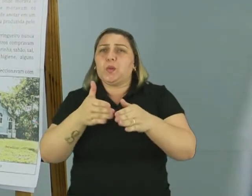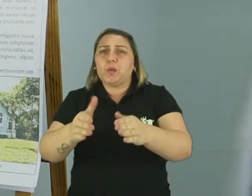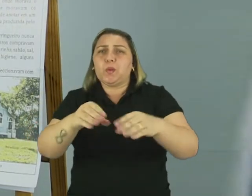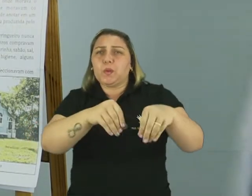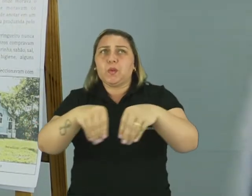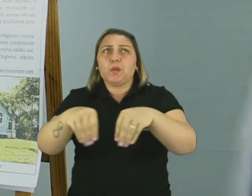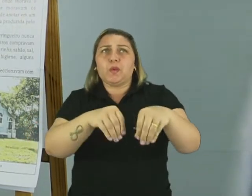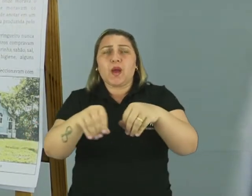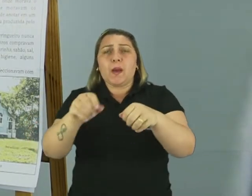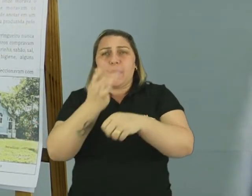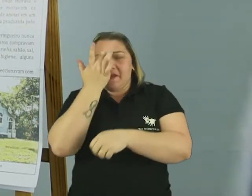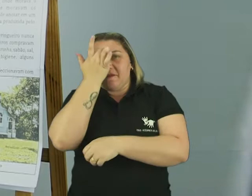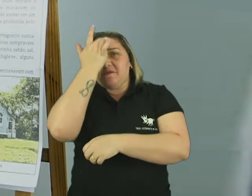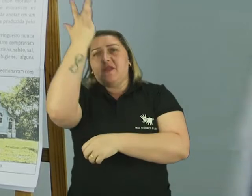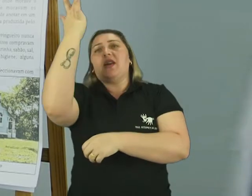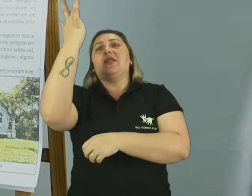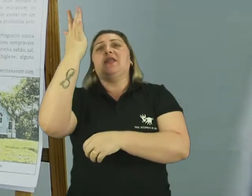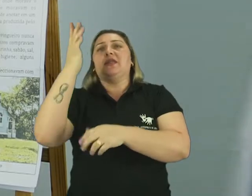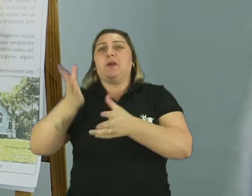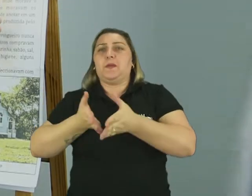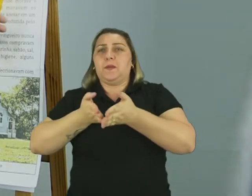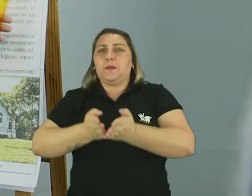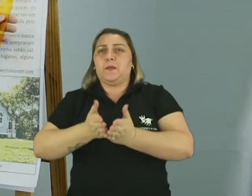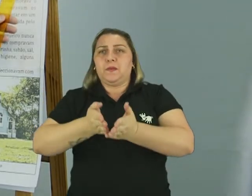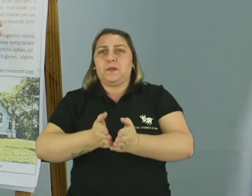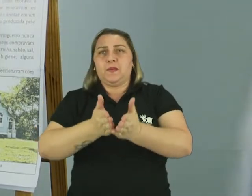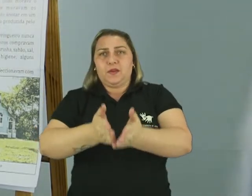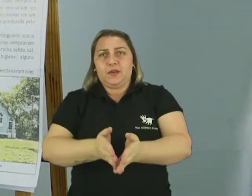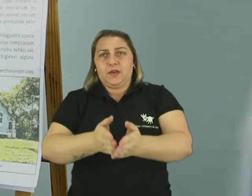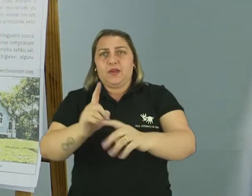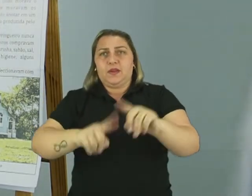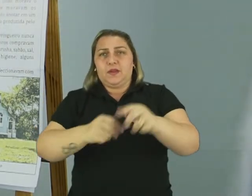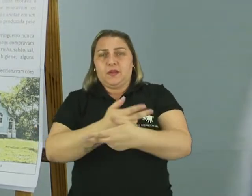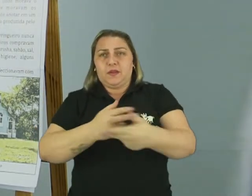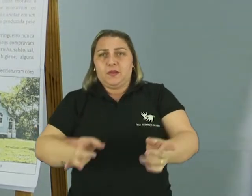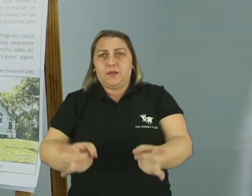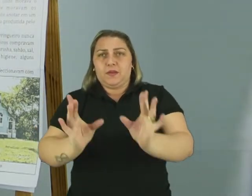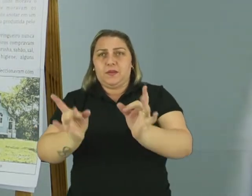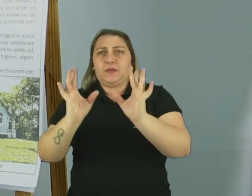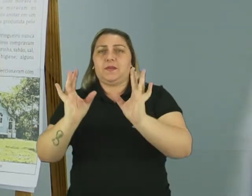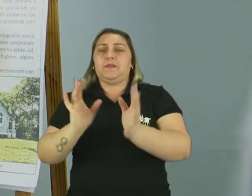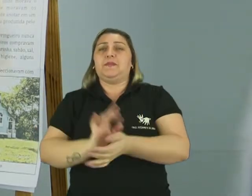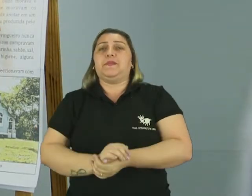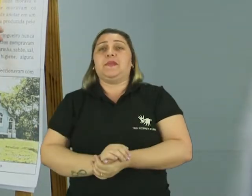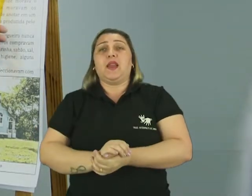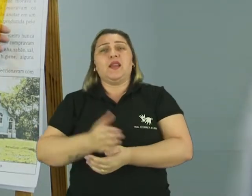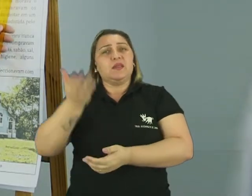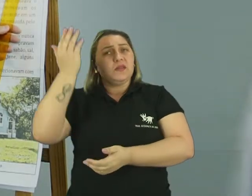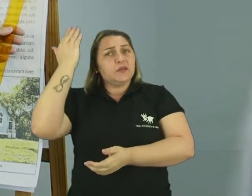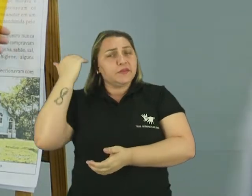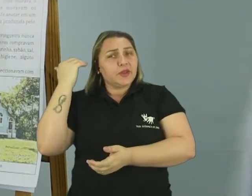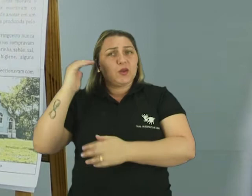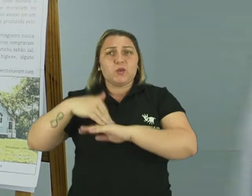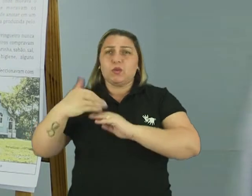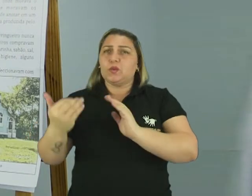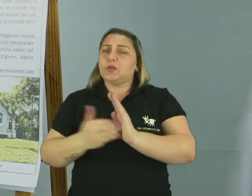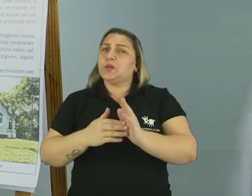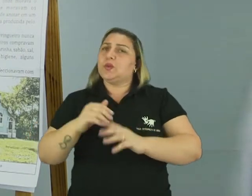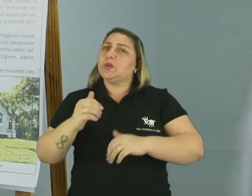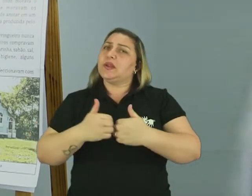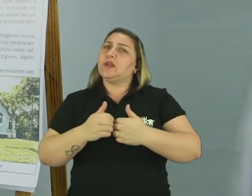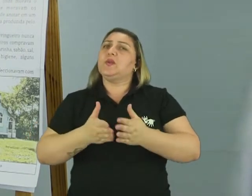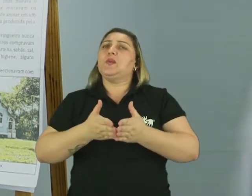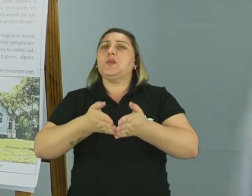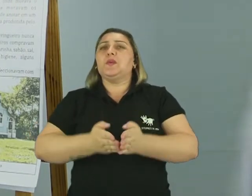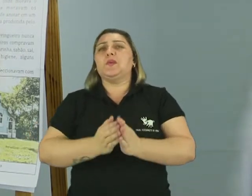para facilitar o embarque e desembarque das mercadorias nas embarcações. Naquela época, todo o transporte era